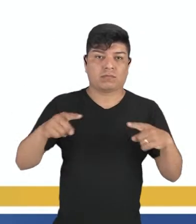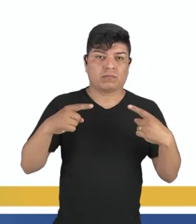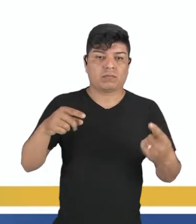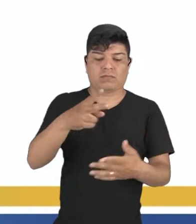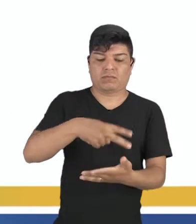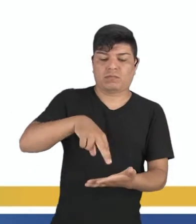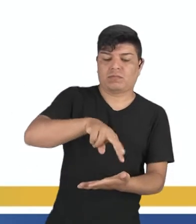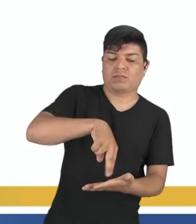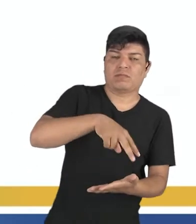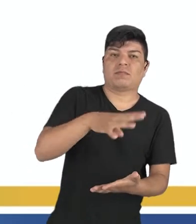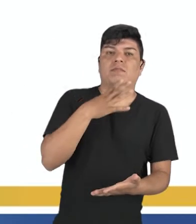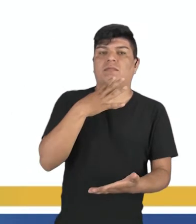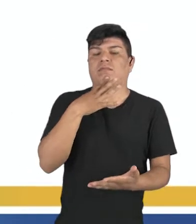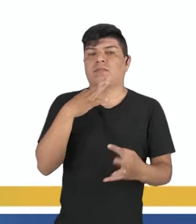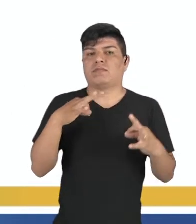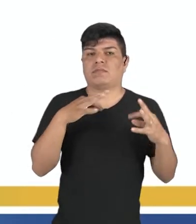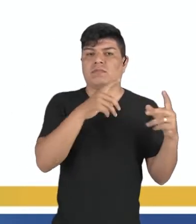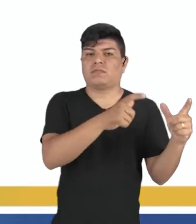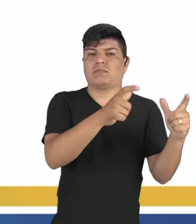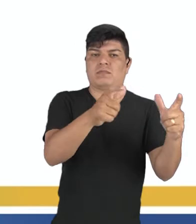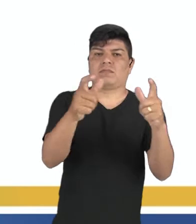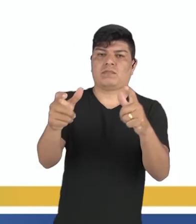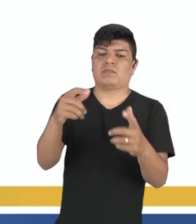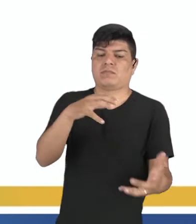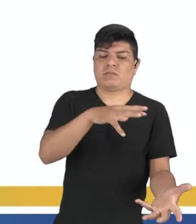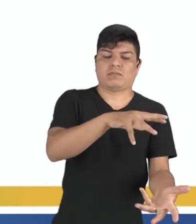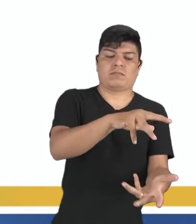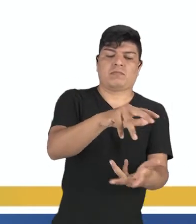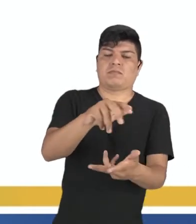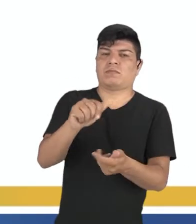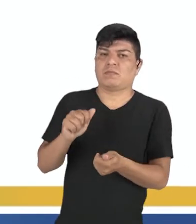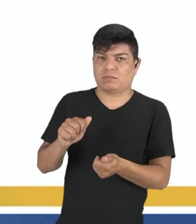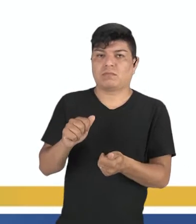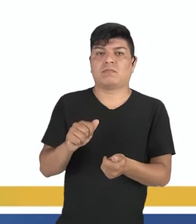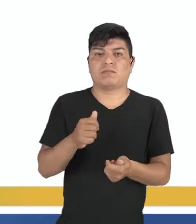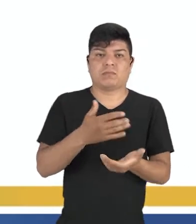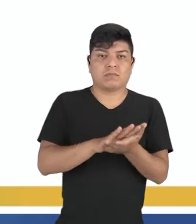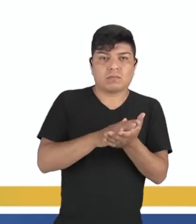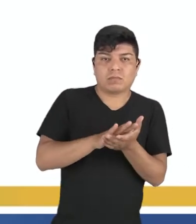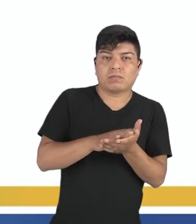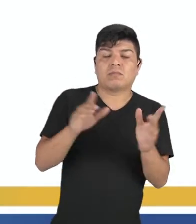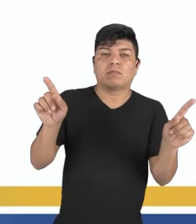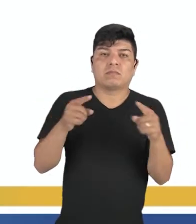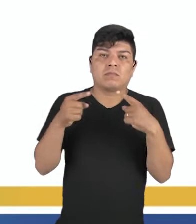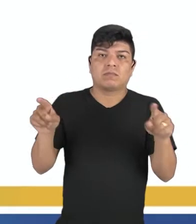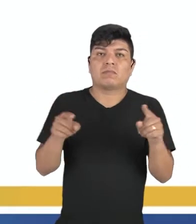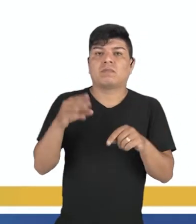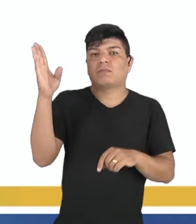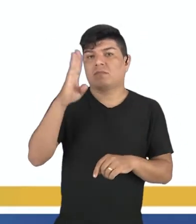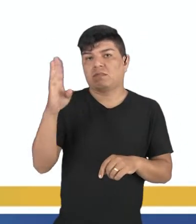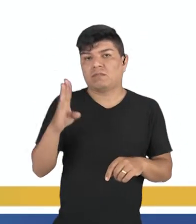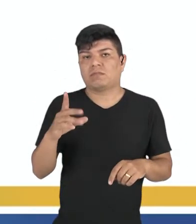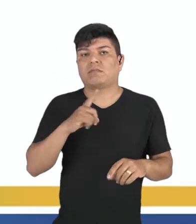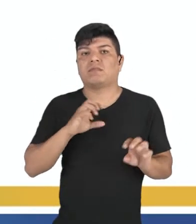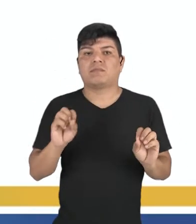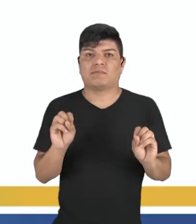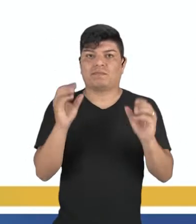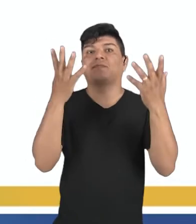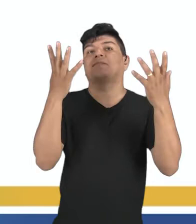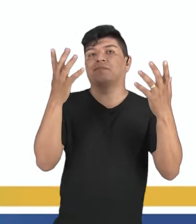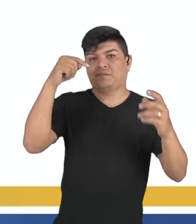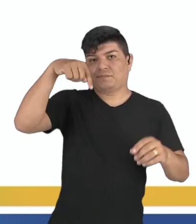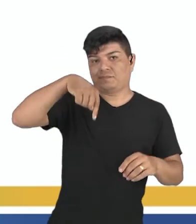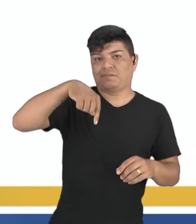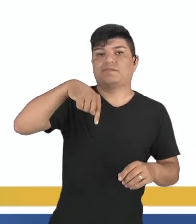dançante que é conhecido em todo lugar do mundo como o ritmo brasileiro. Afinal de contas, nós temos uma festa que celebra,